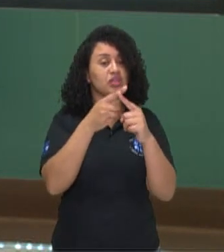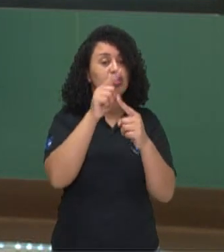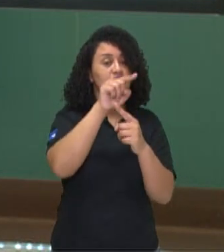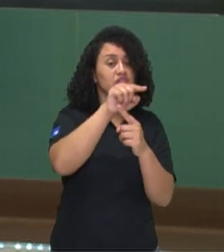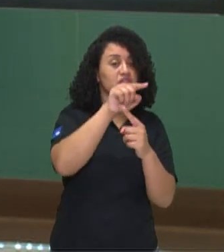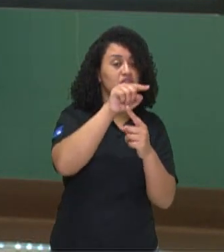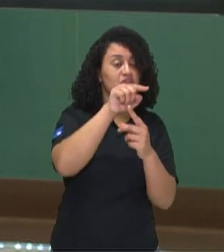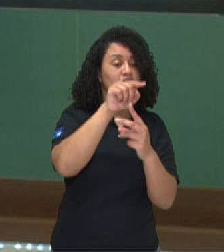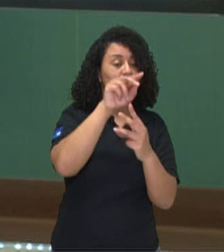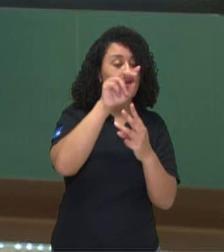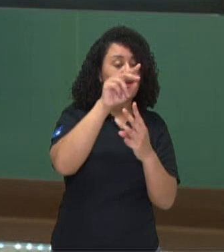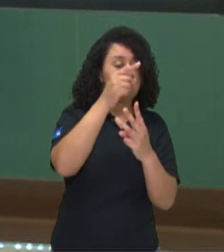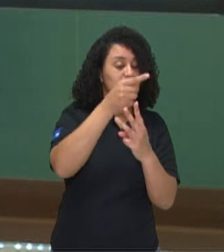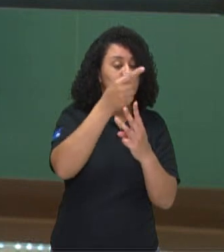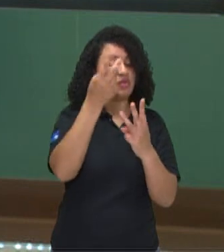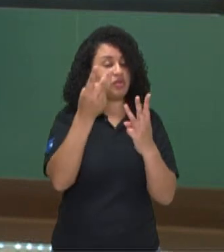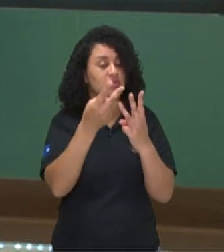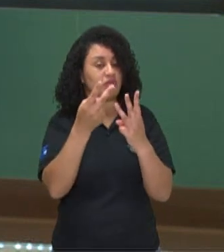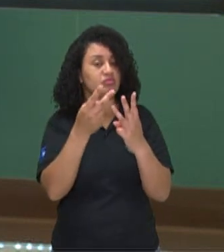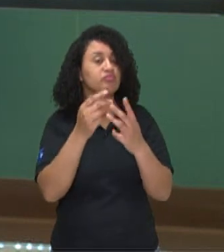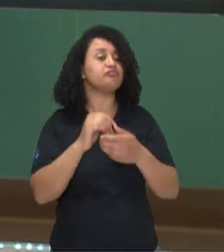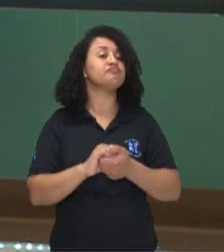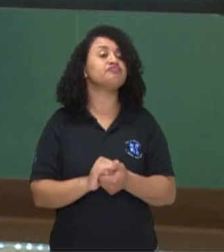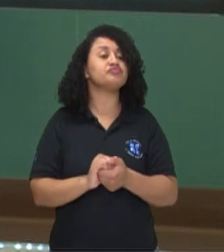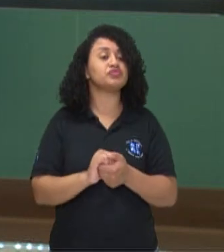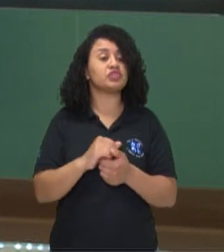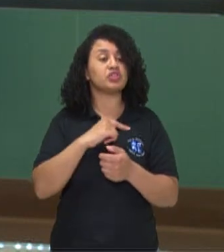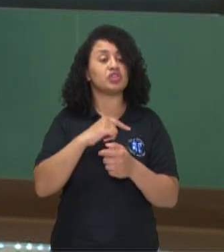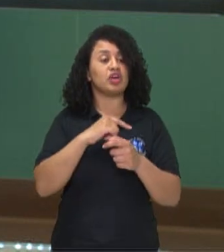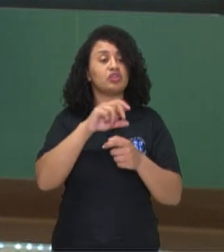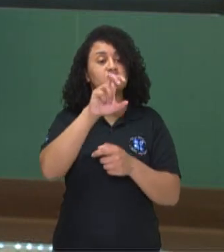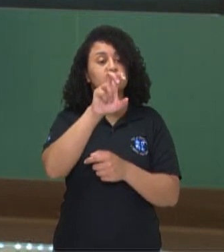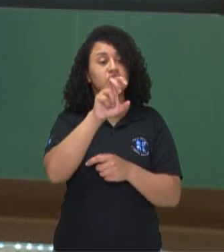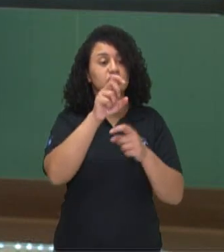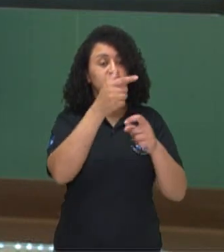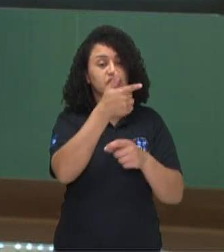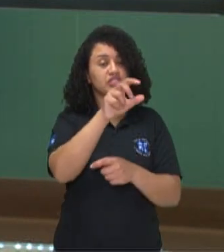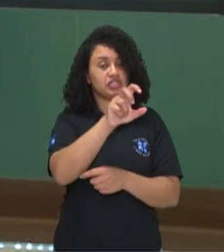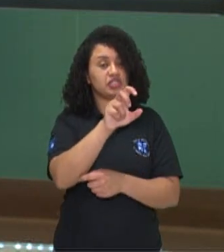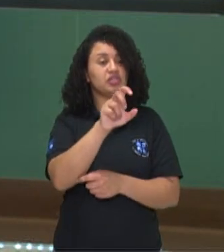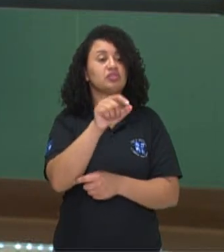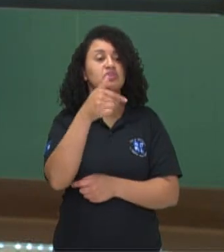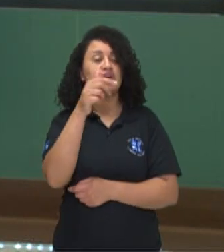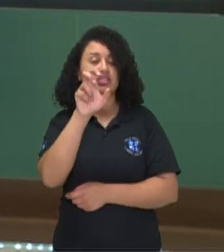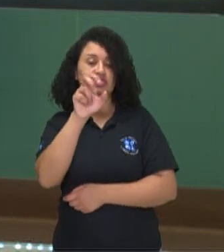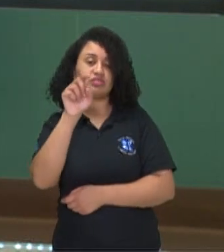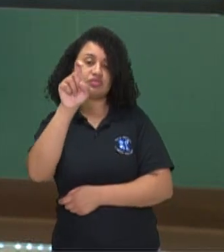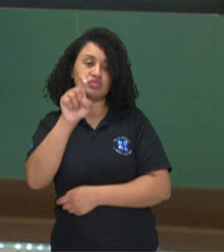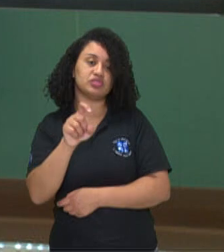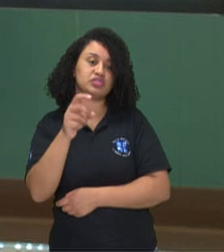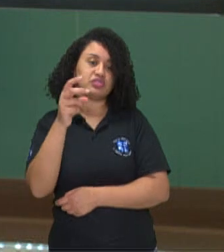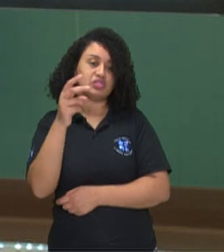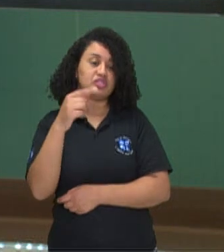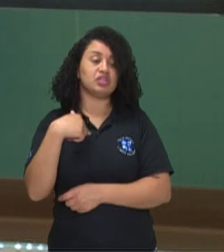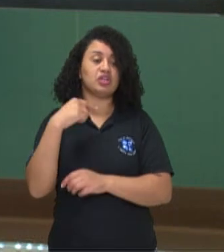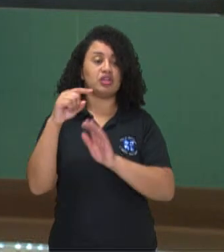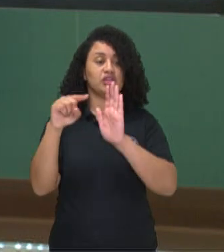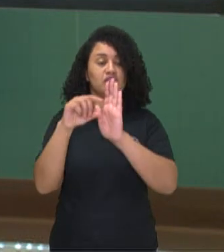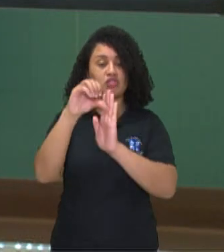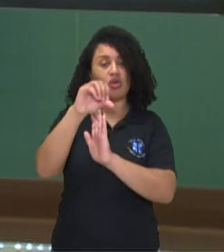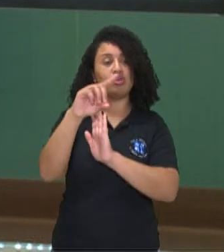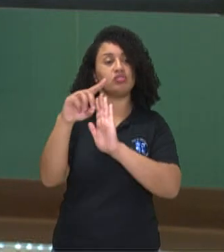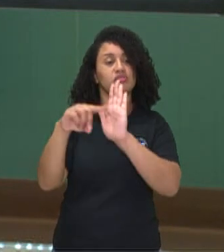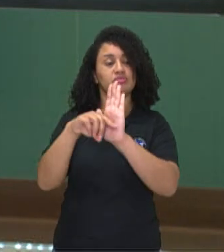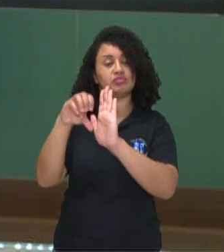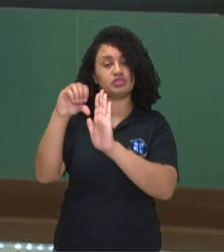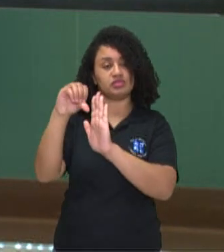pelo segundo, tá bom? Então, olha aqui, ó, raiz quadrada de 25x ao quadrado, 5x. Raiz quadrada de 9, 3. E o termo